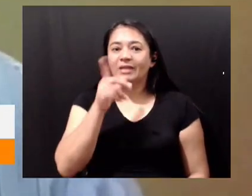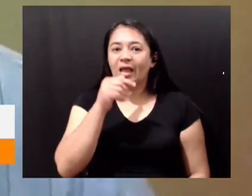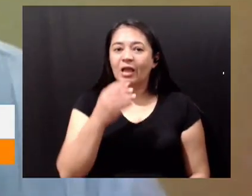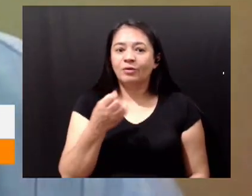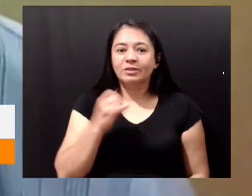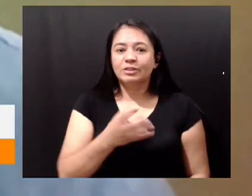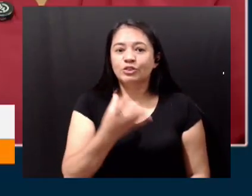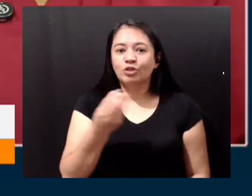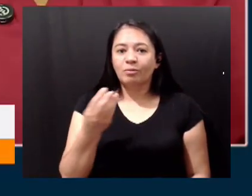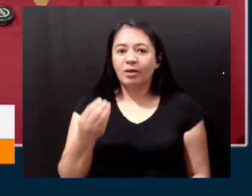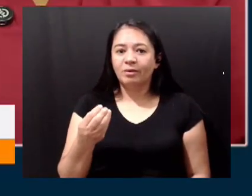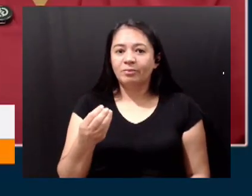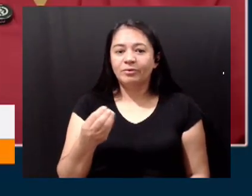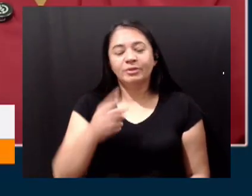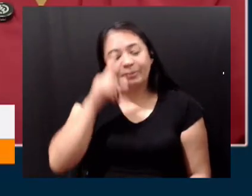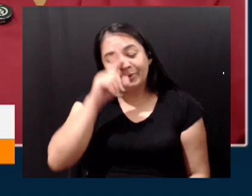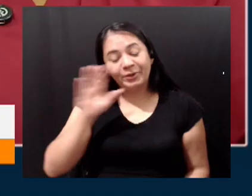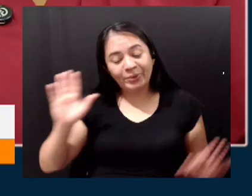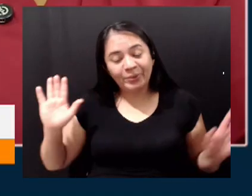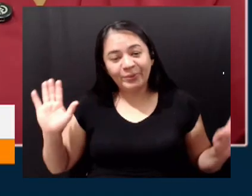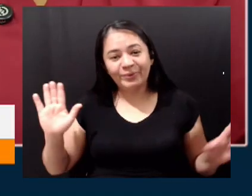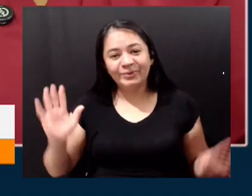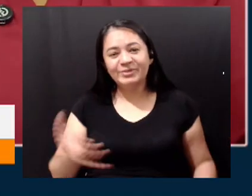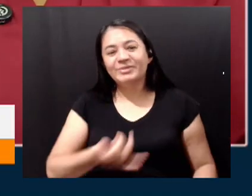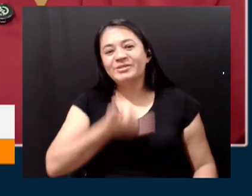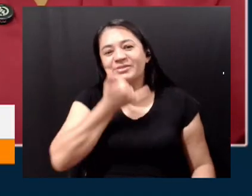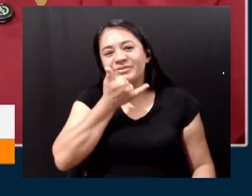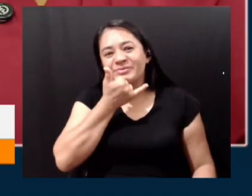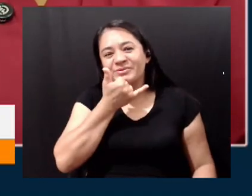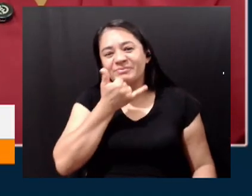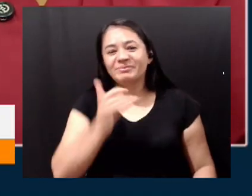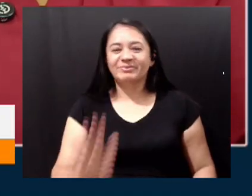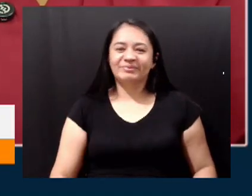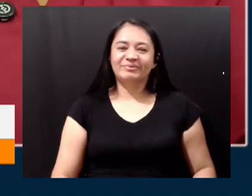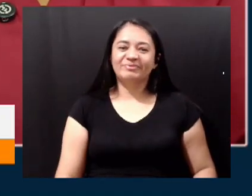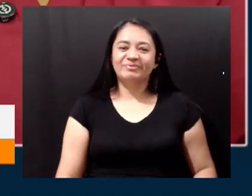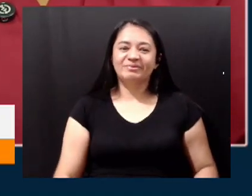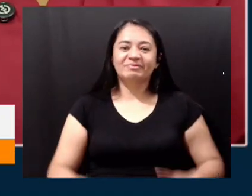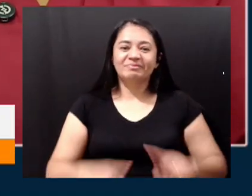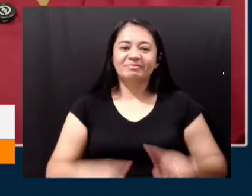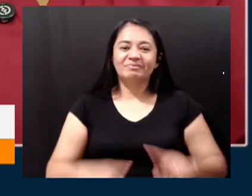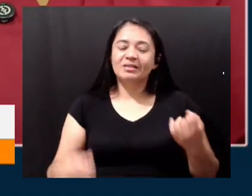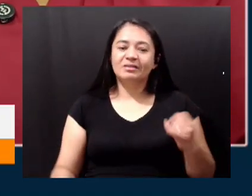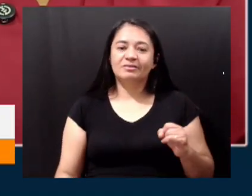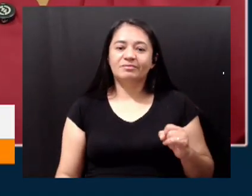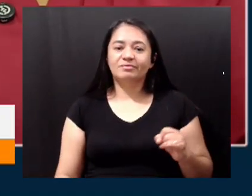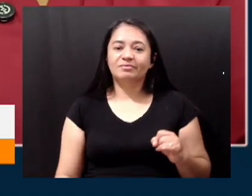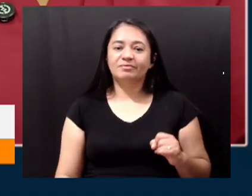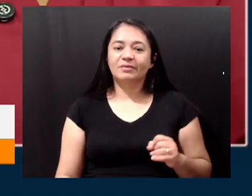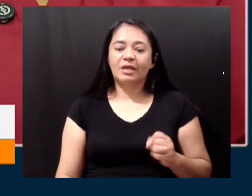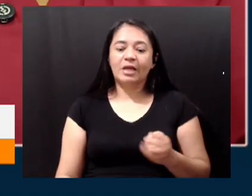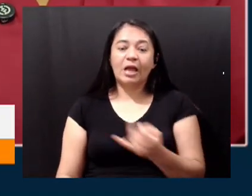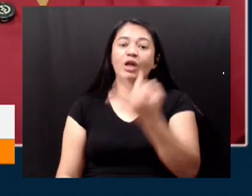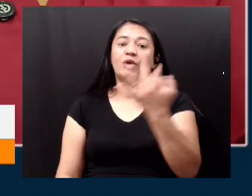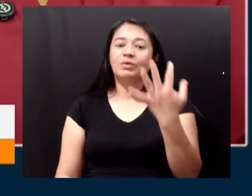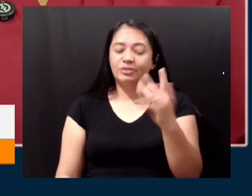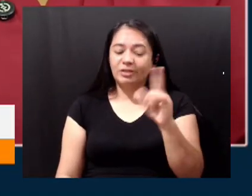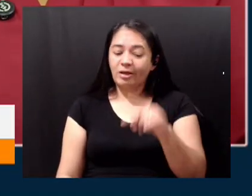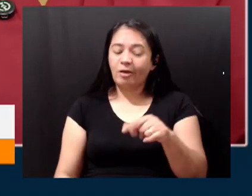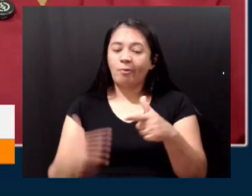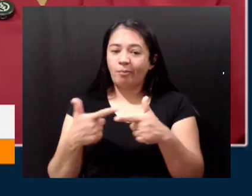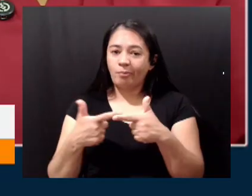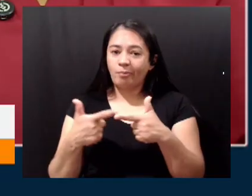né? Desculpe claro que Exatamente. mas de fato, né, a questão é a dose que torna um Uhum. medicamento um